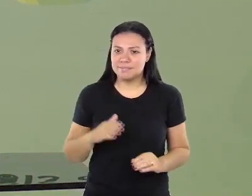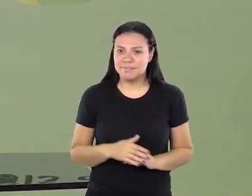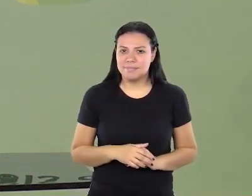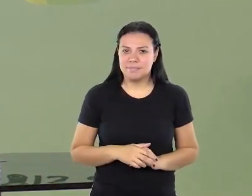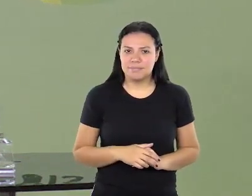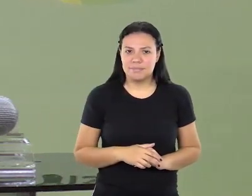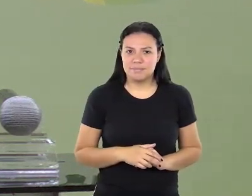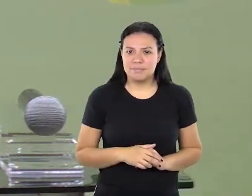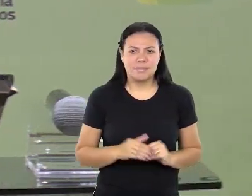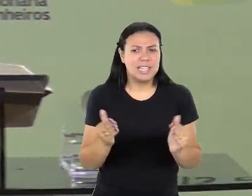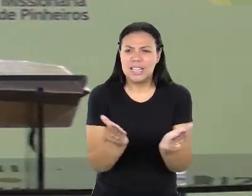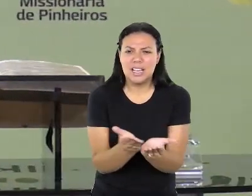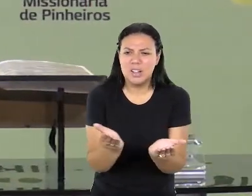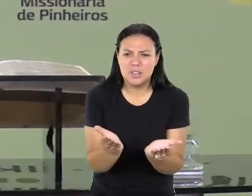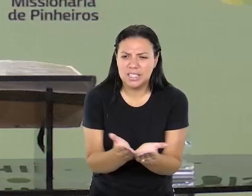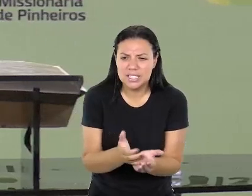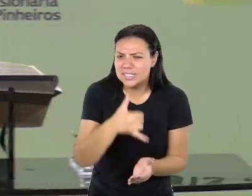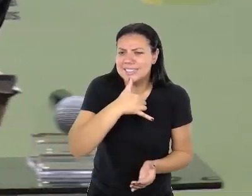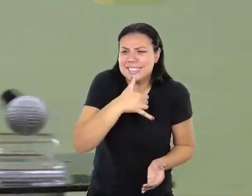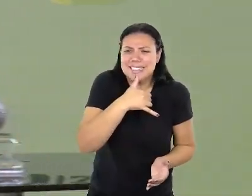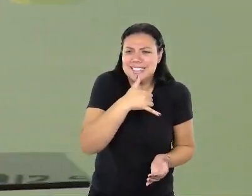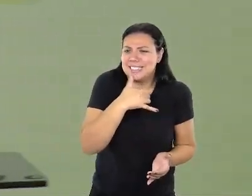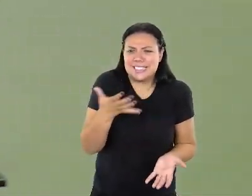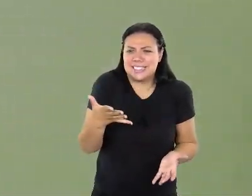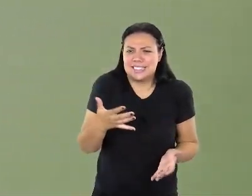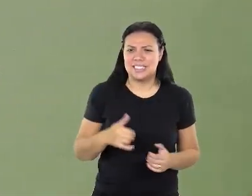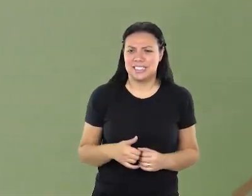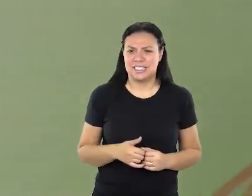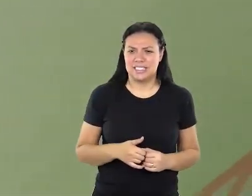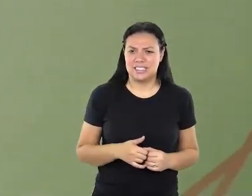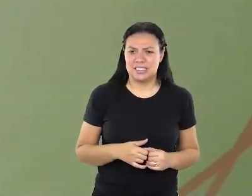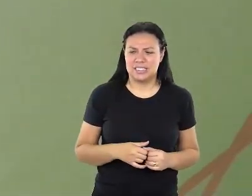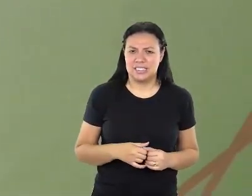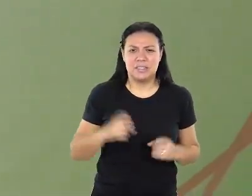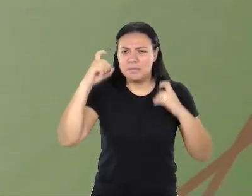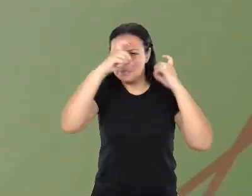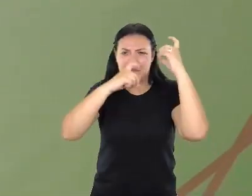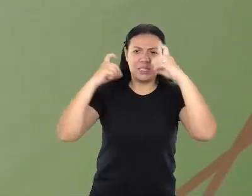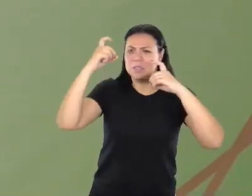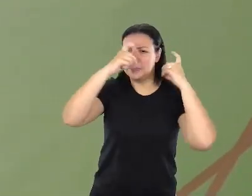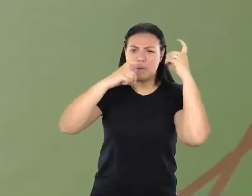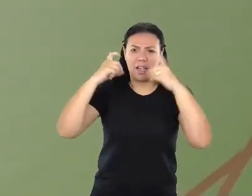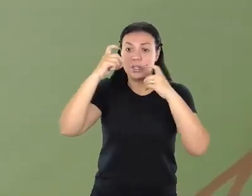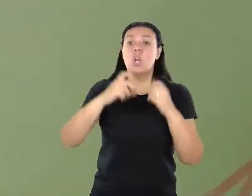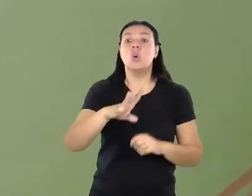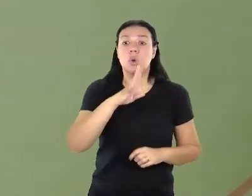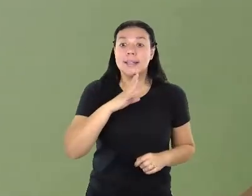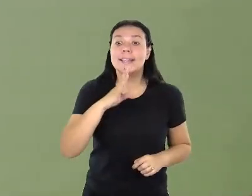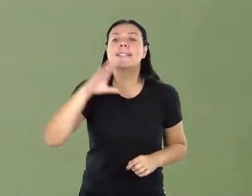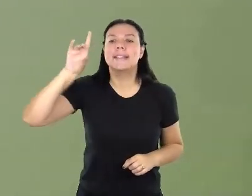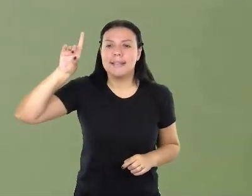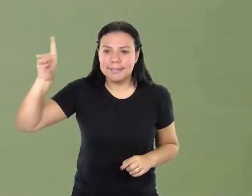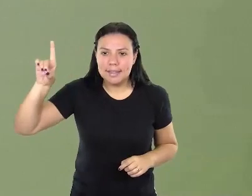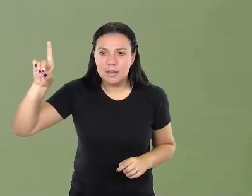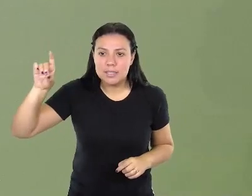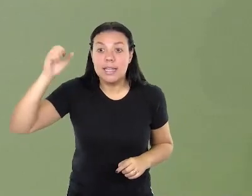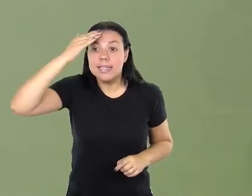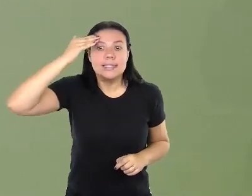Irmãos, era um crente enfesado, infeliz. Ele tinha todo o conhecimento teológico de quem Deus era.